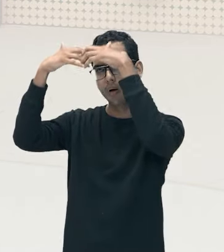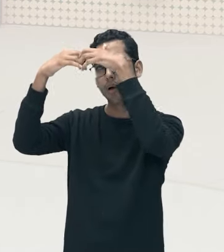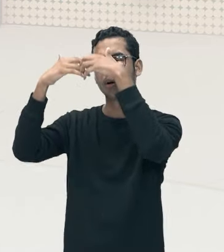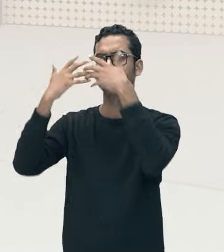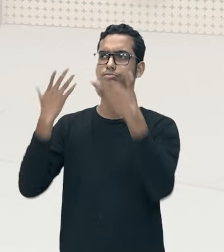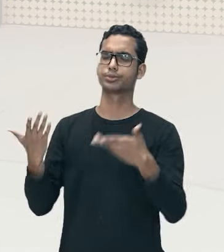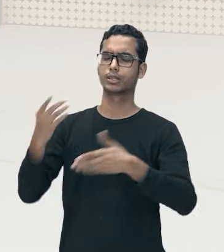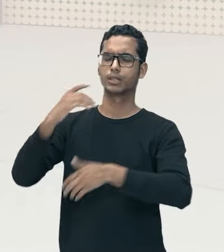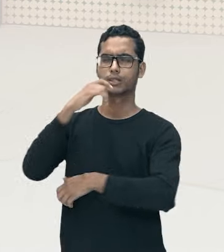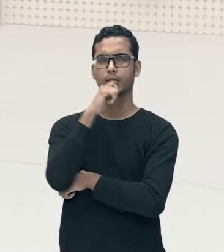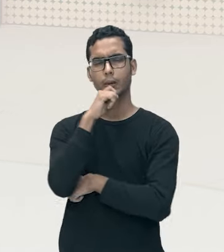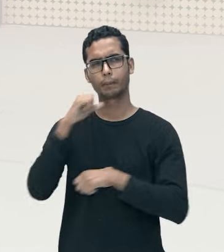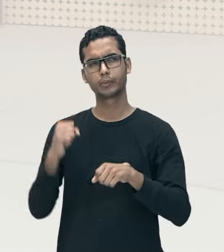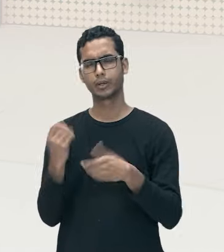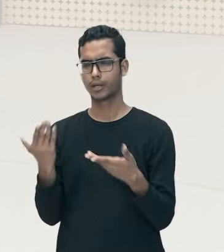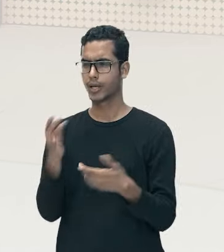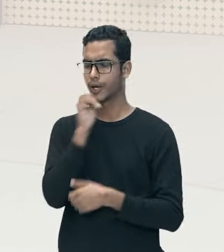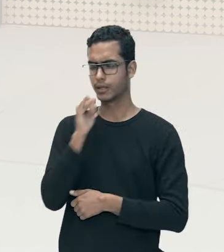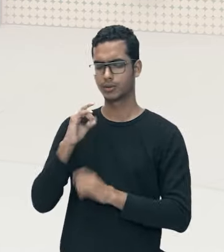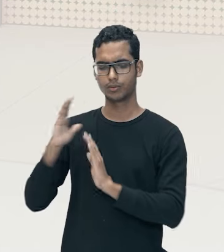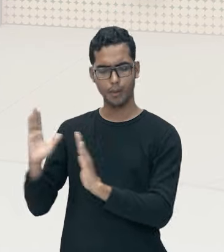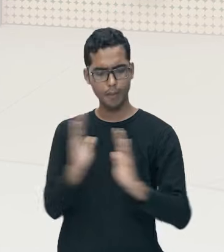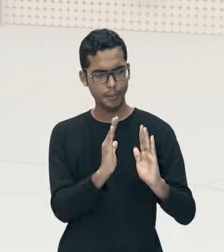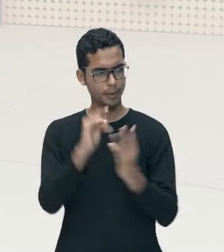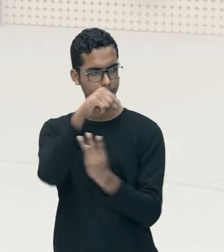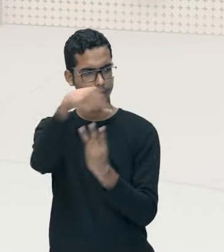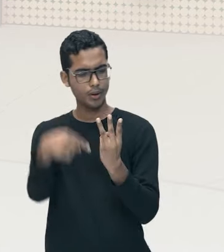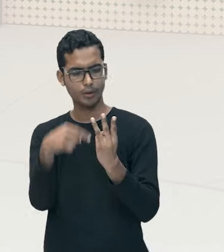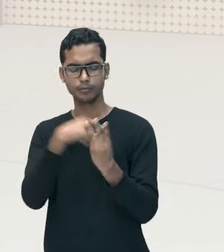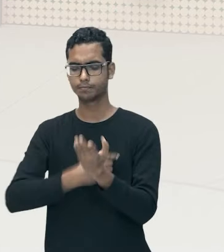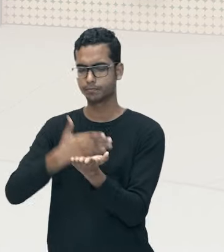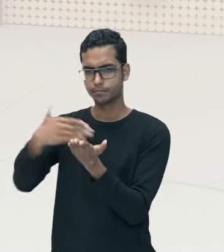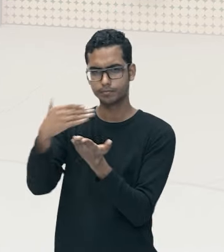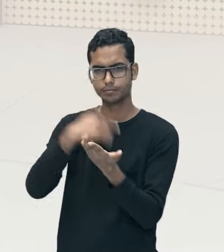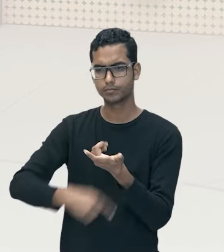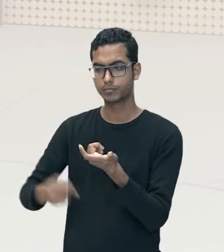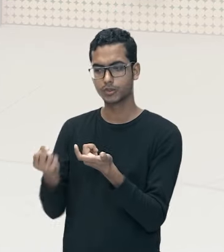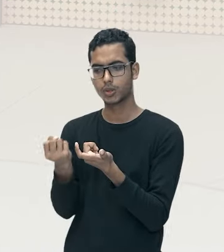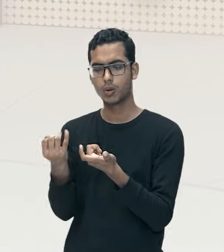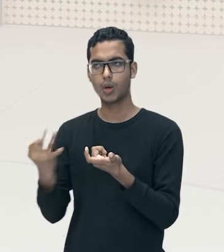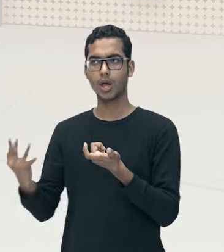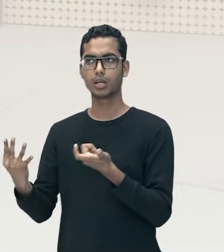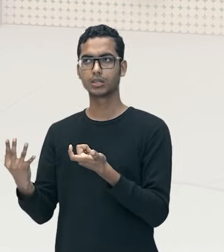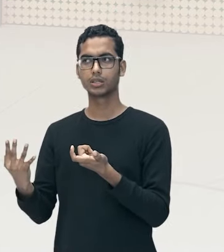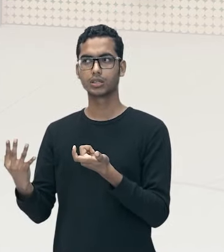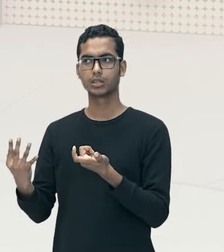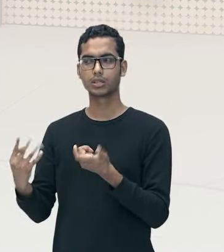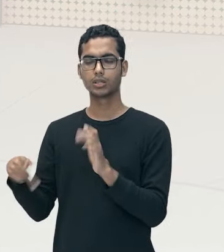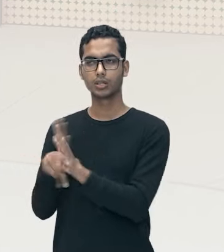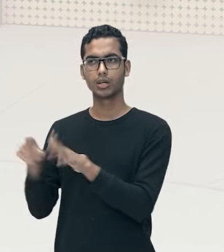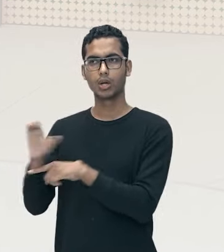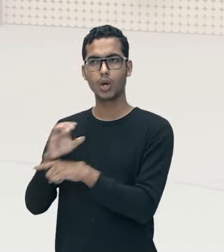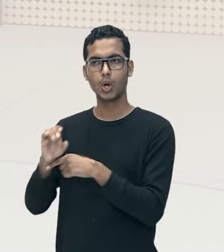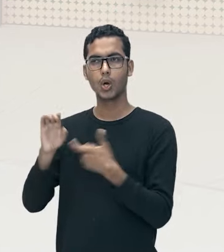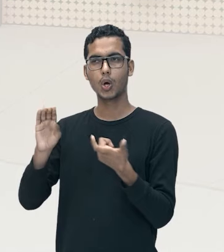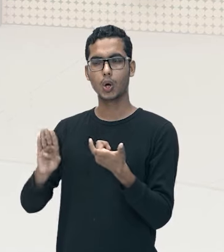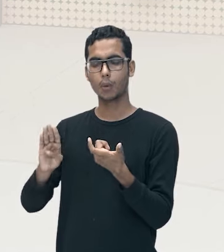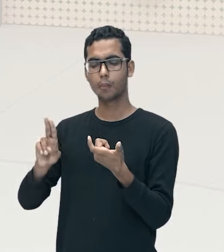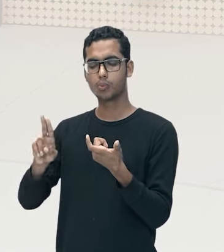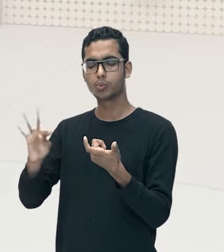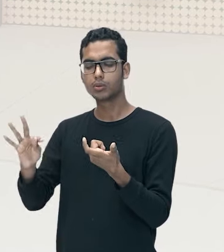nome né é dividido em três partes e a parte Inicial é a quantidade de carbonos o boot indica